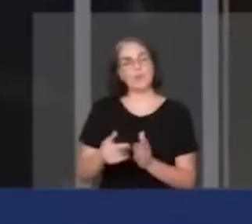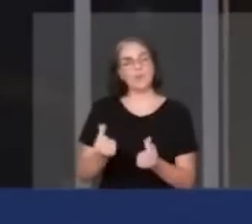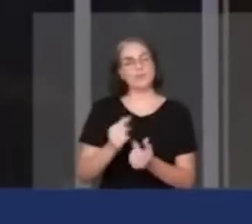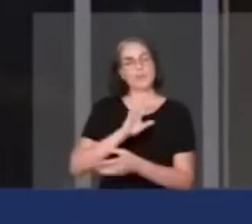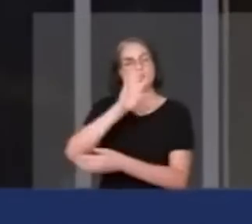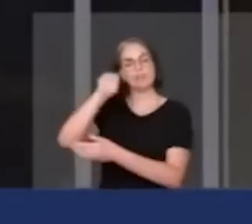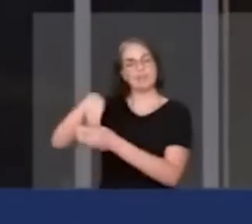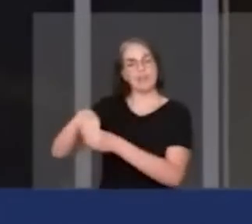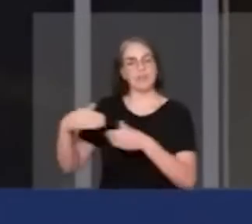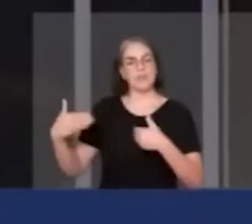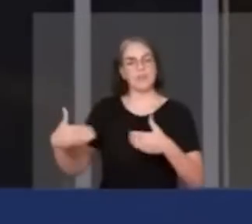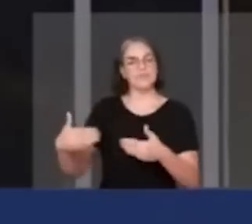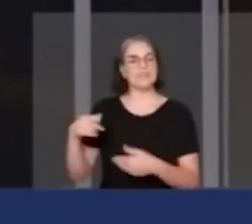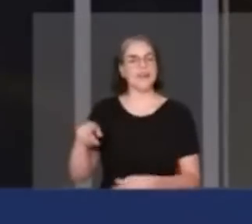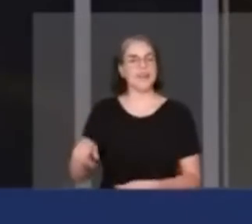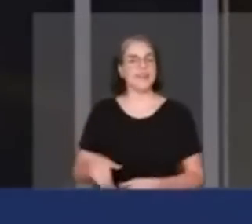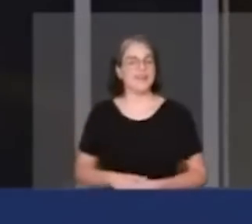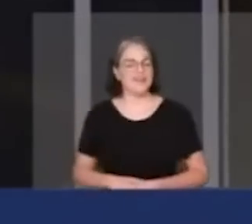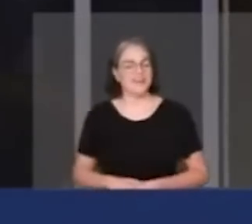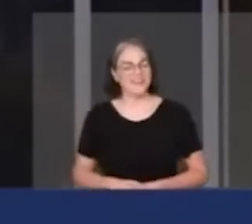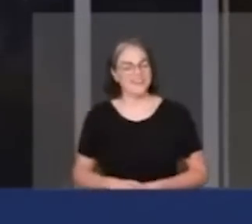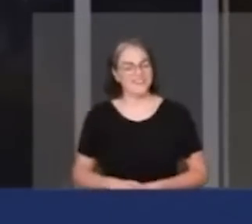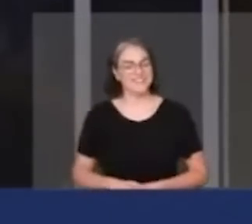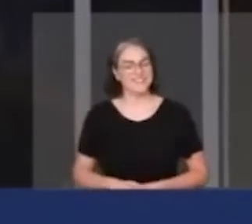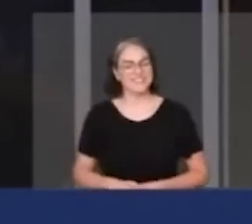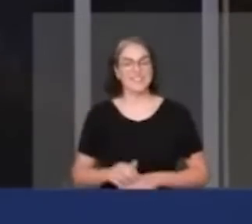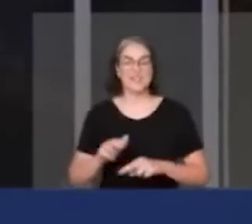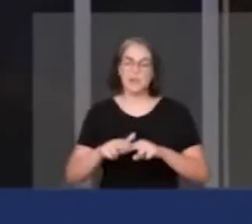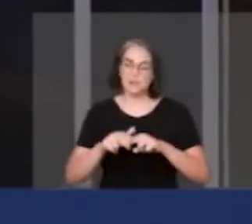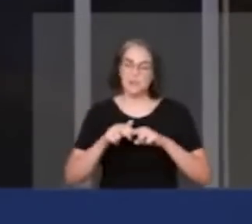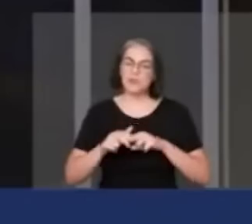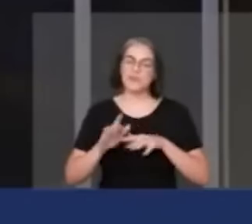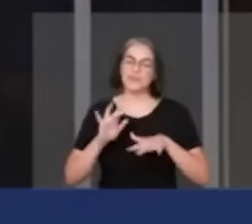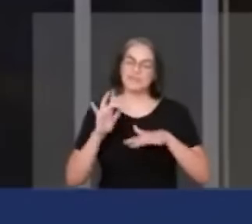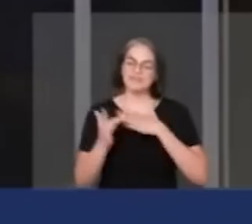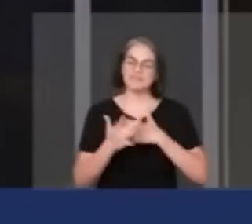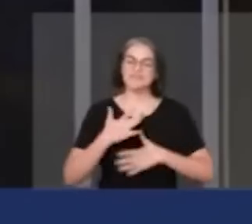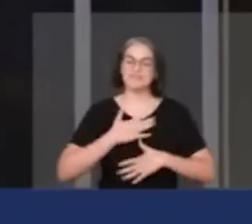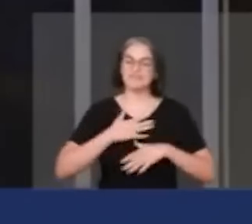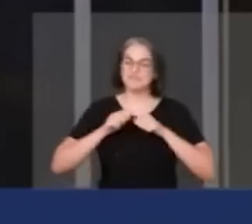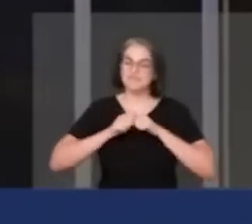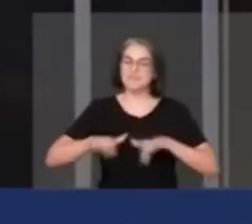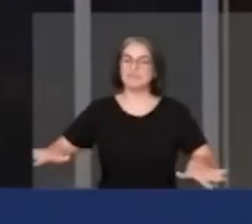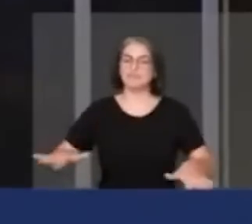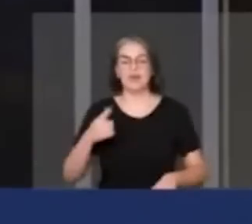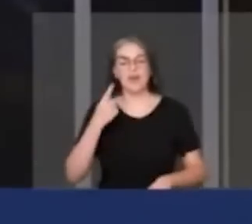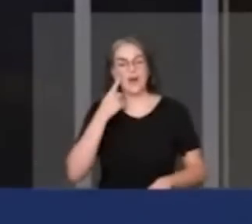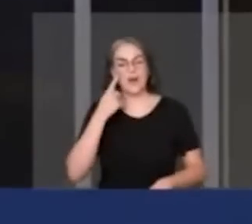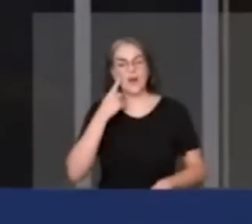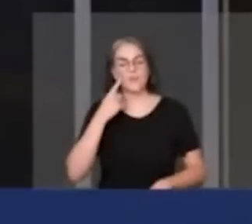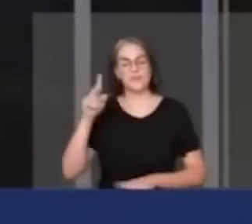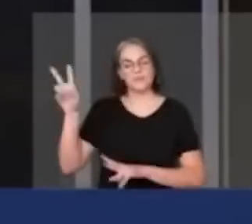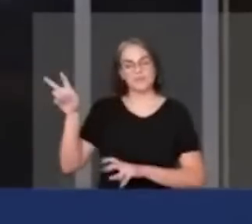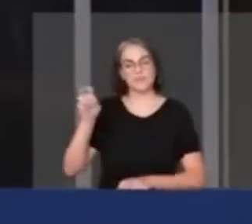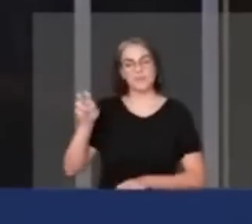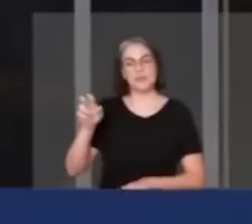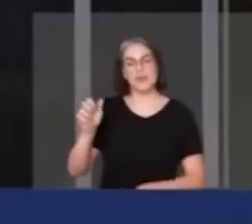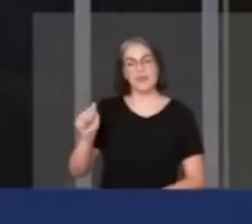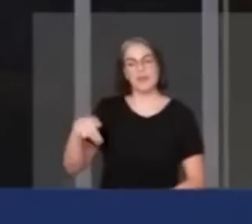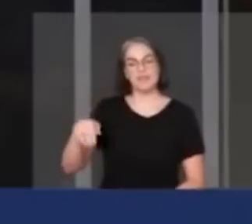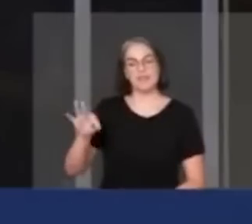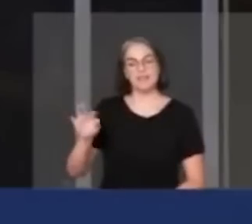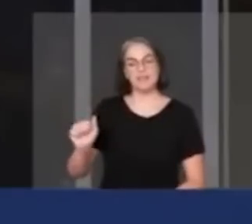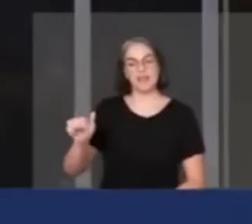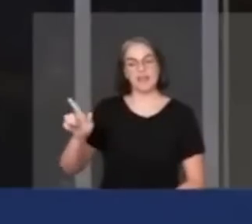isso que quando a gente posta nas nossas redes sociais a notícia de hoje, que é, abre aspas para o antagonista, deputado diz que o